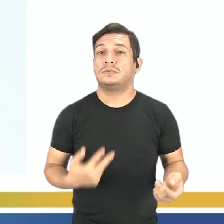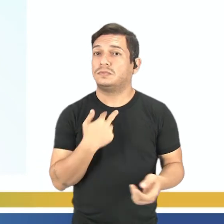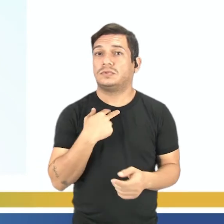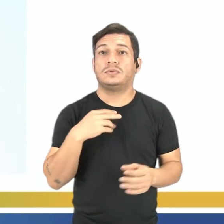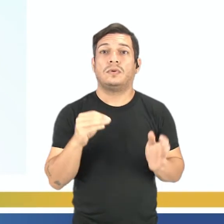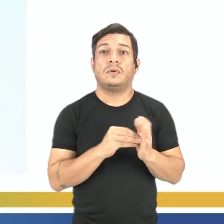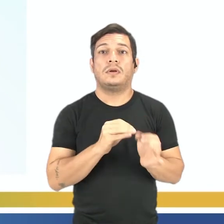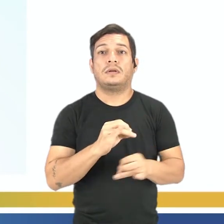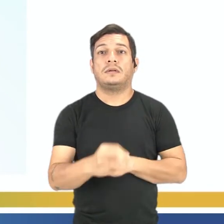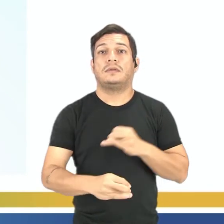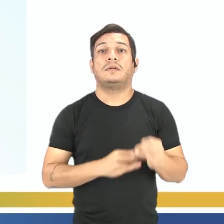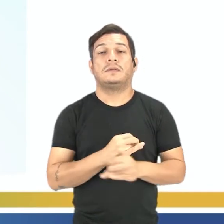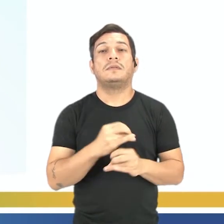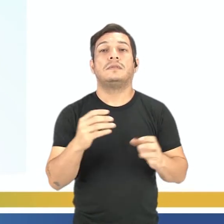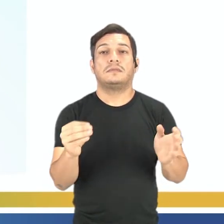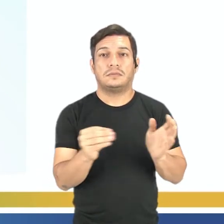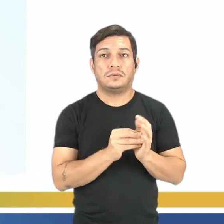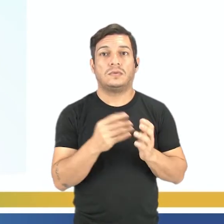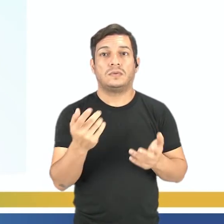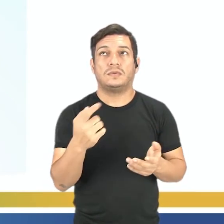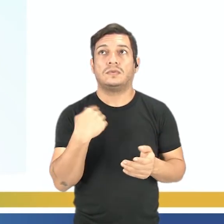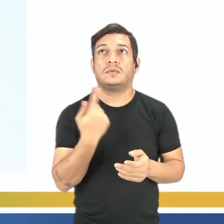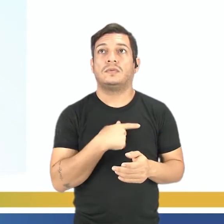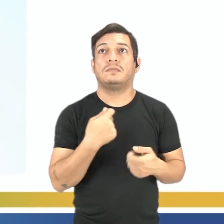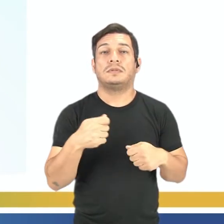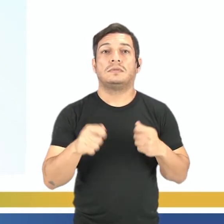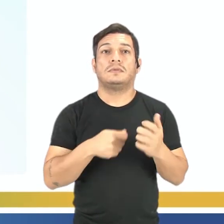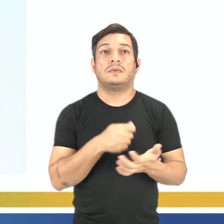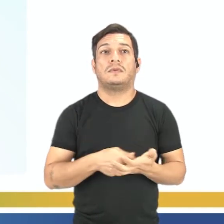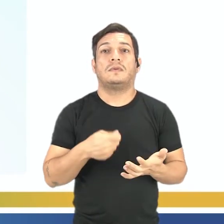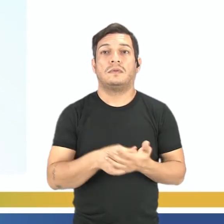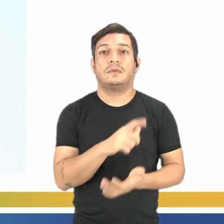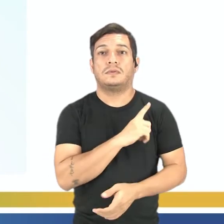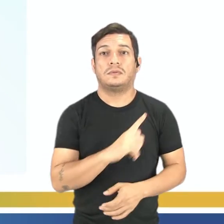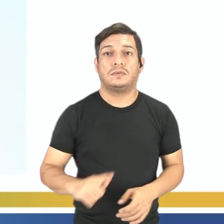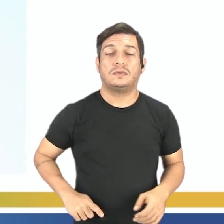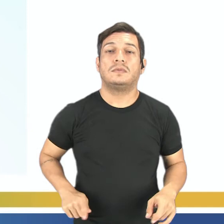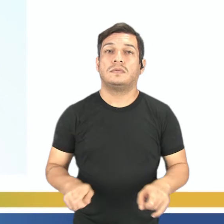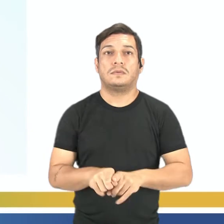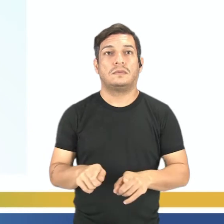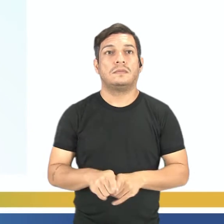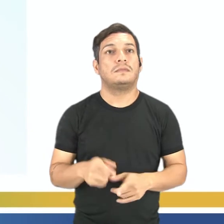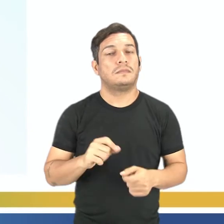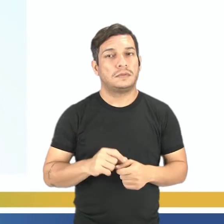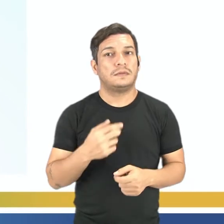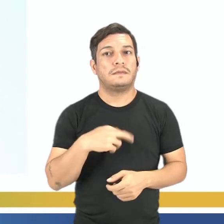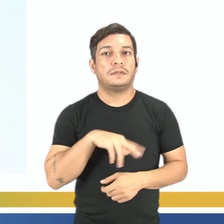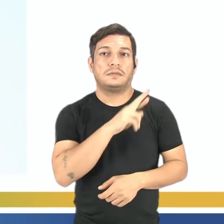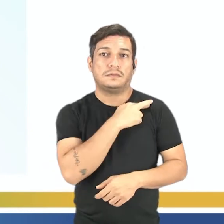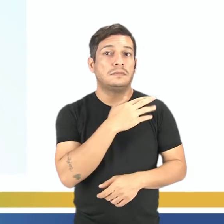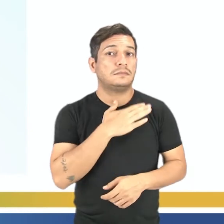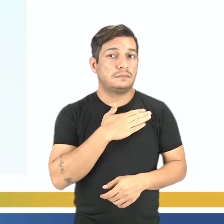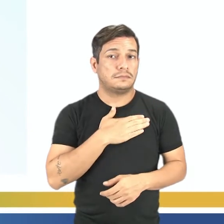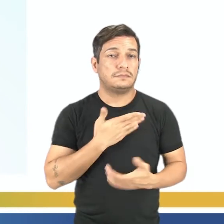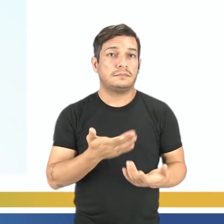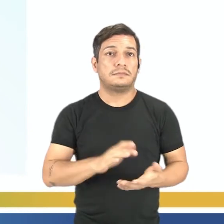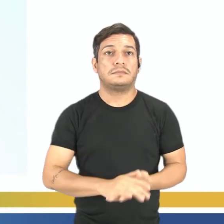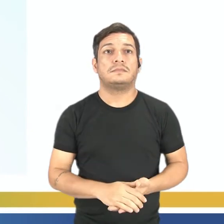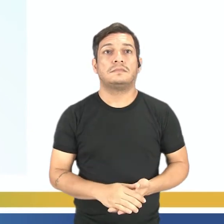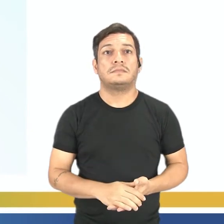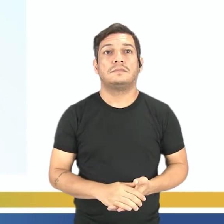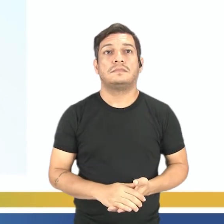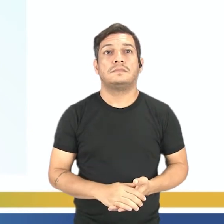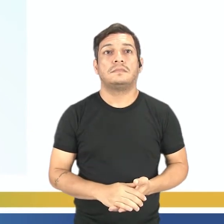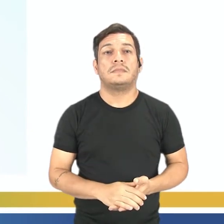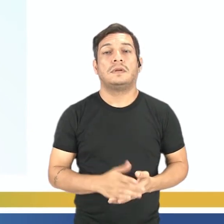poder público não podia colocar a internet, a gente se virou para colocar. Então a gente tem que exigir dos governantes, mas a gente também tem que fazer a nossa